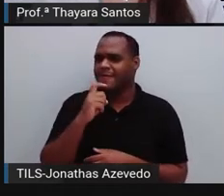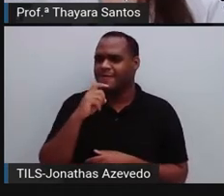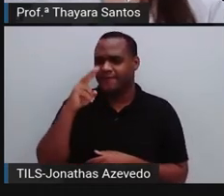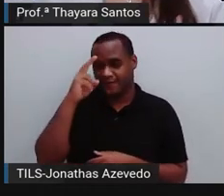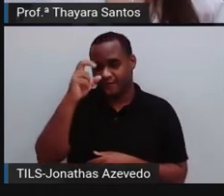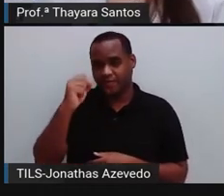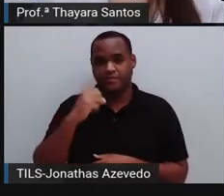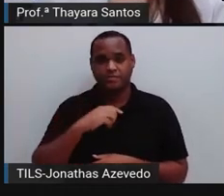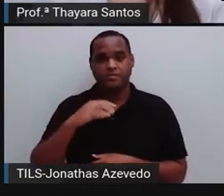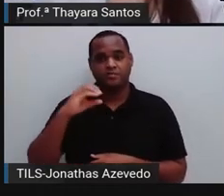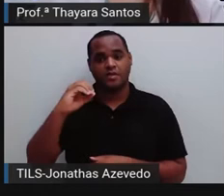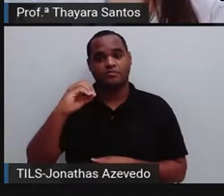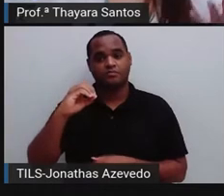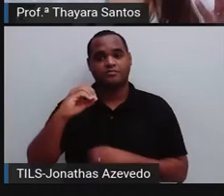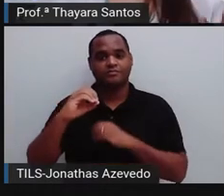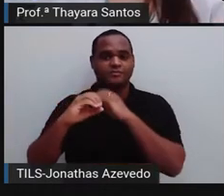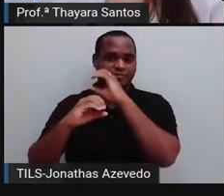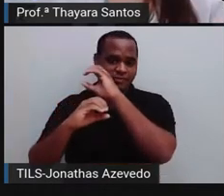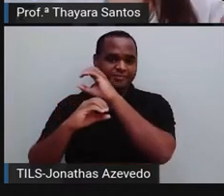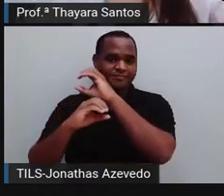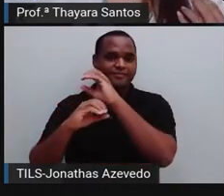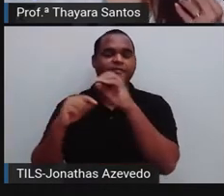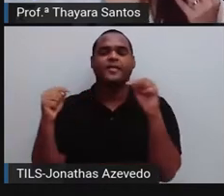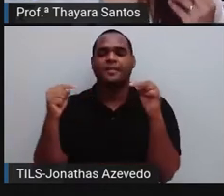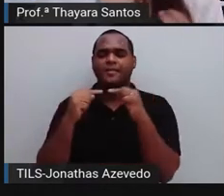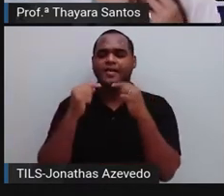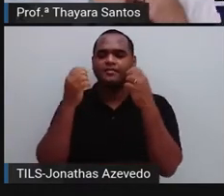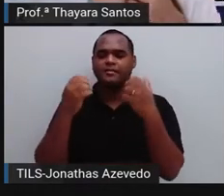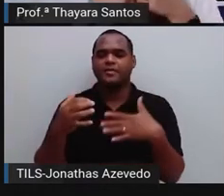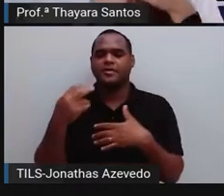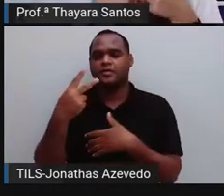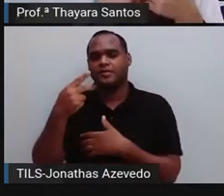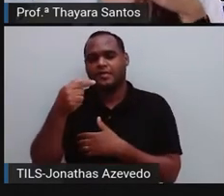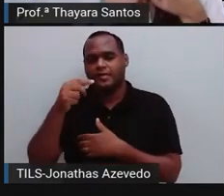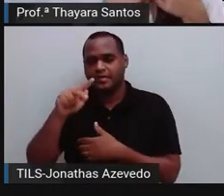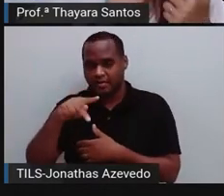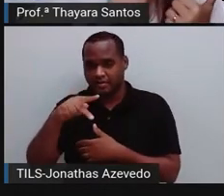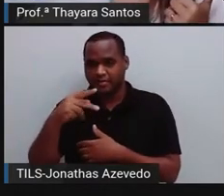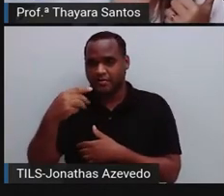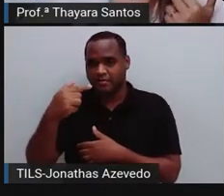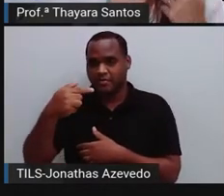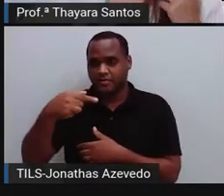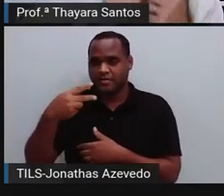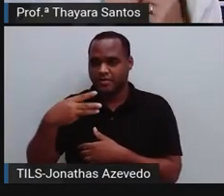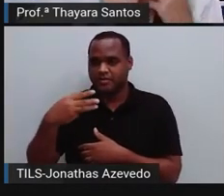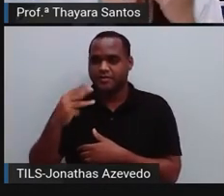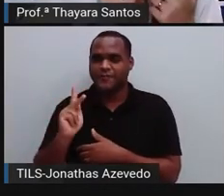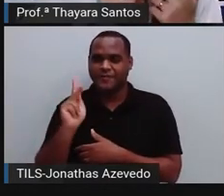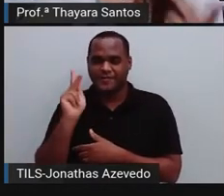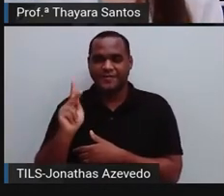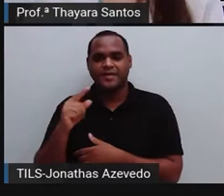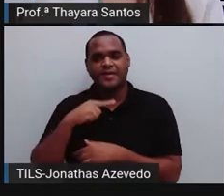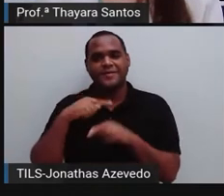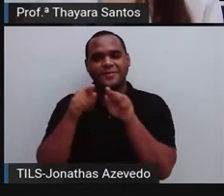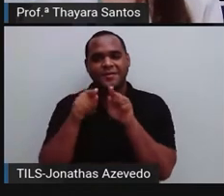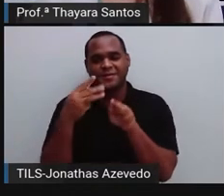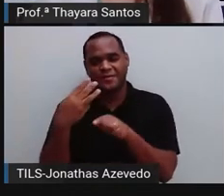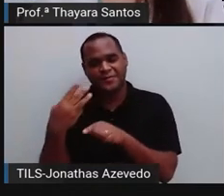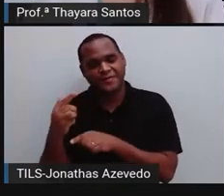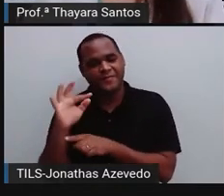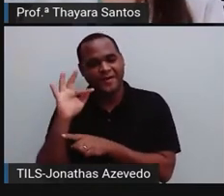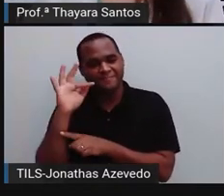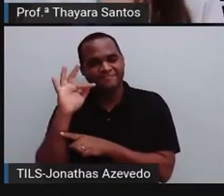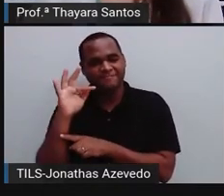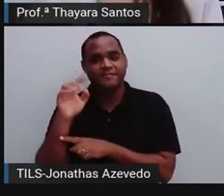da água é 0 graus Celsius. 0 graus Celsius corresponde a 273 Kelvin e a 32